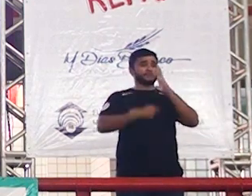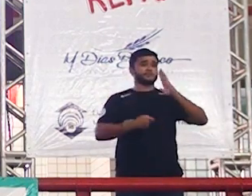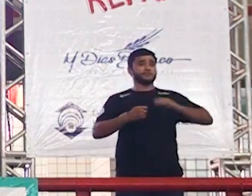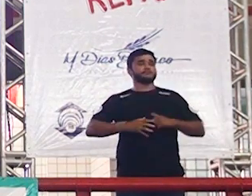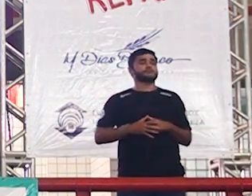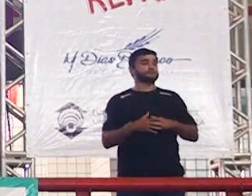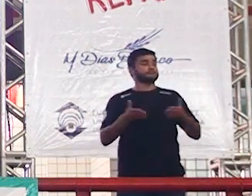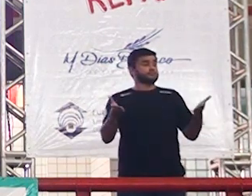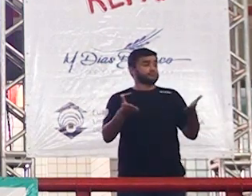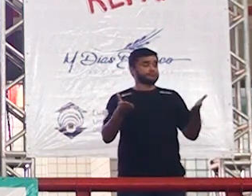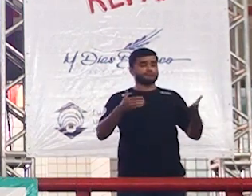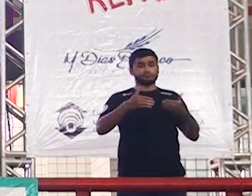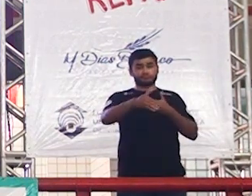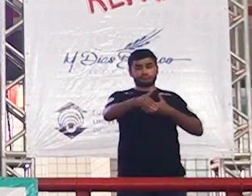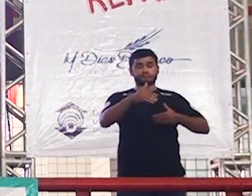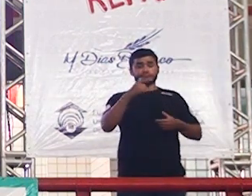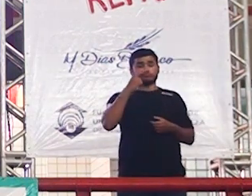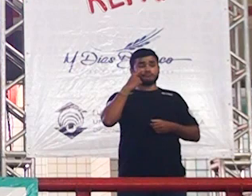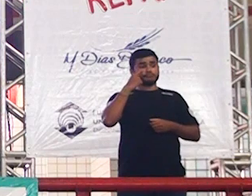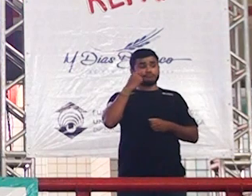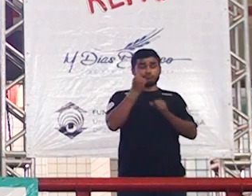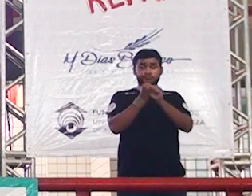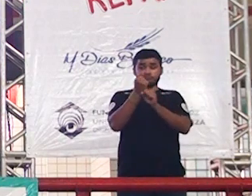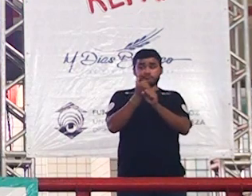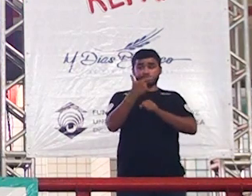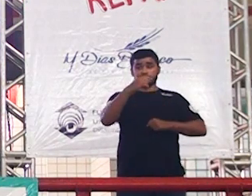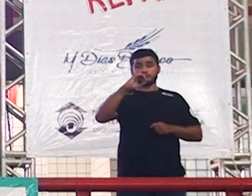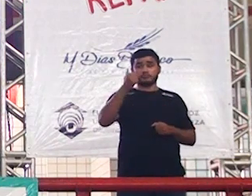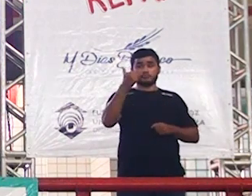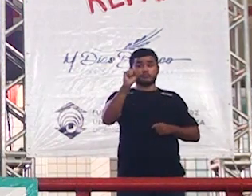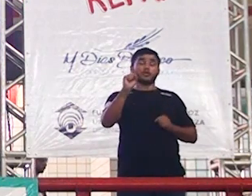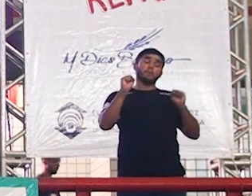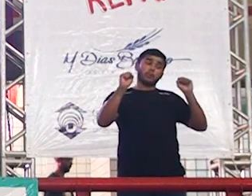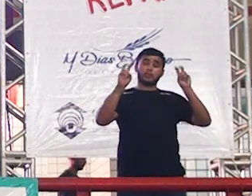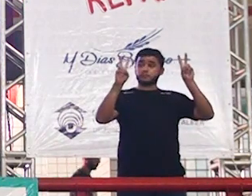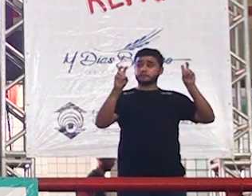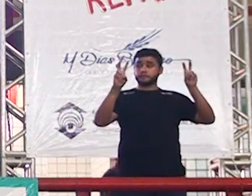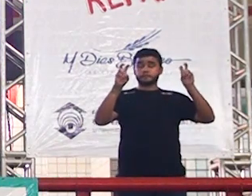Este ano, poderia cair uma discussão ambiental.